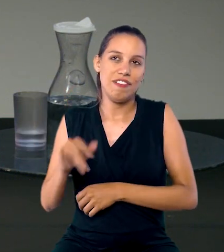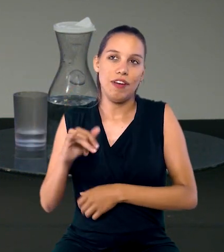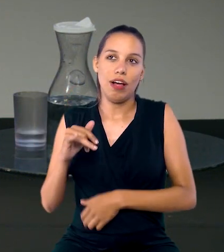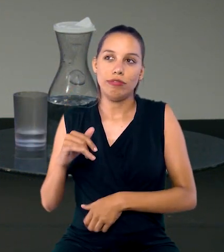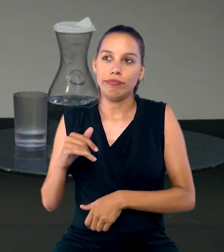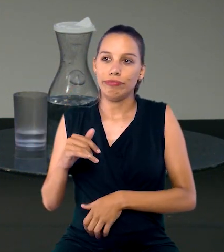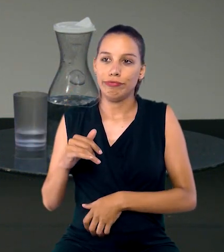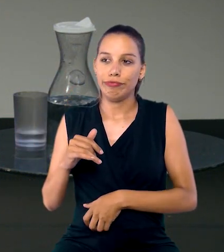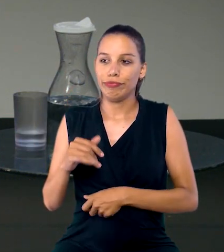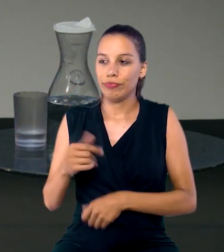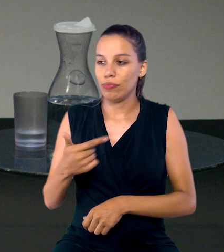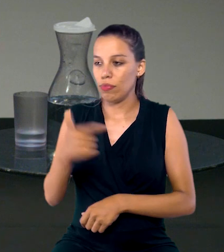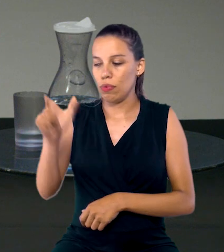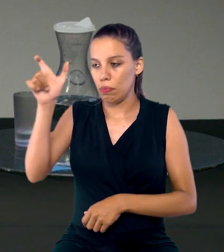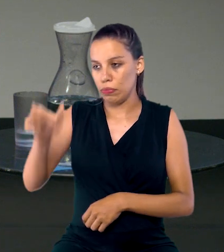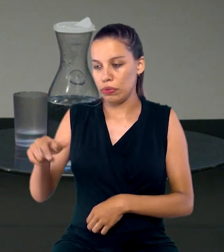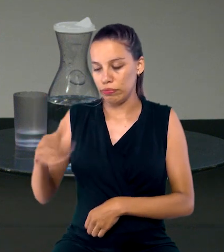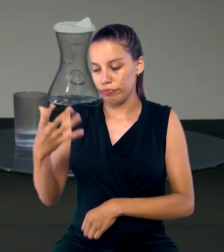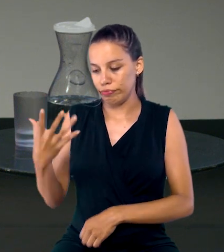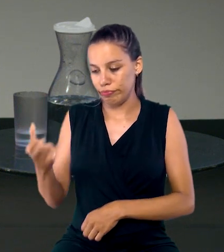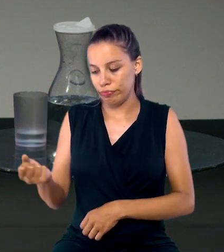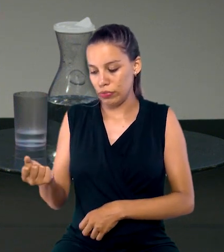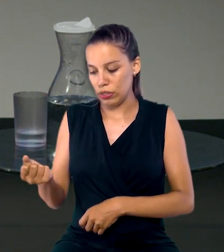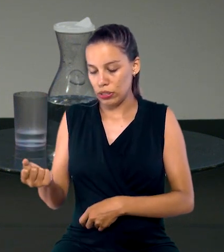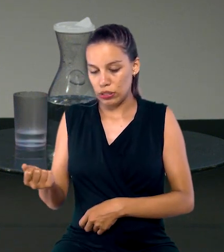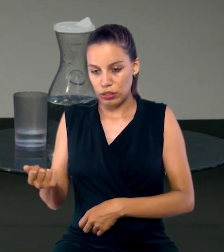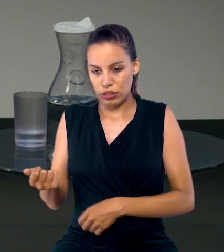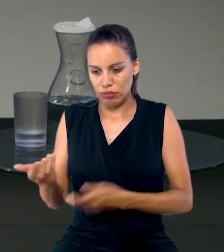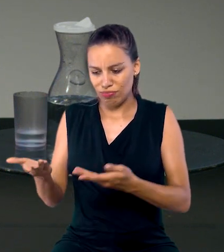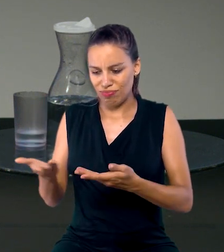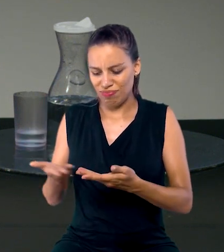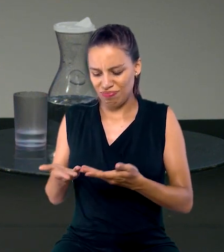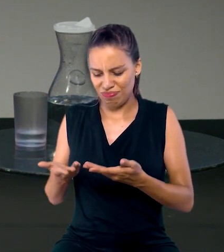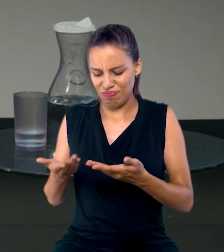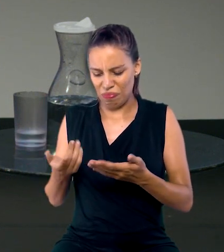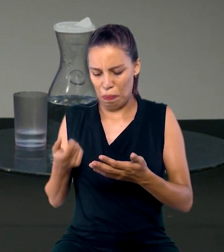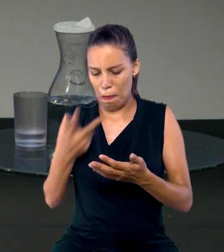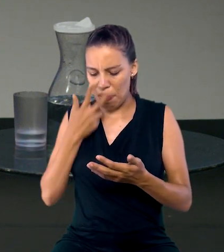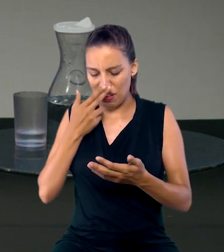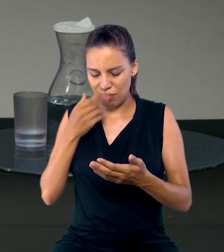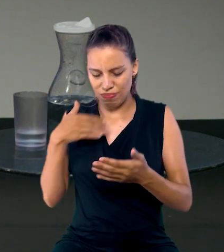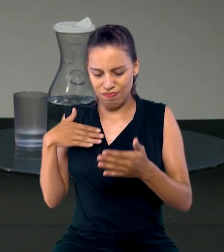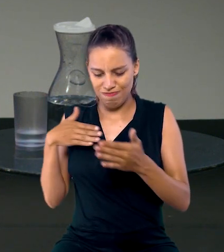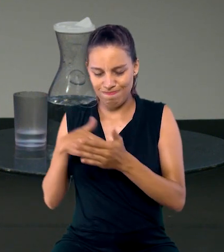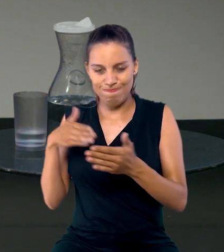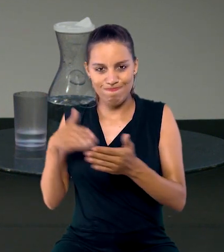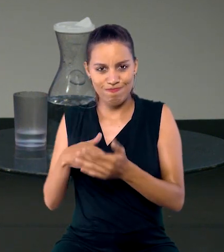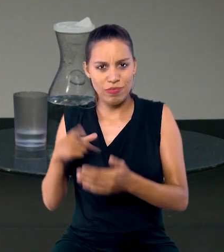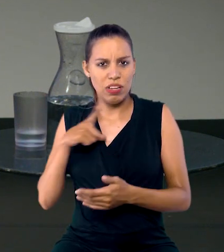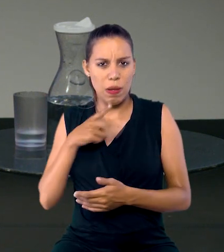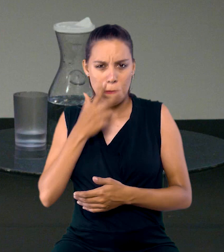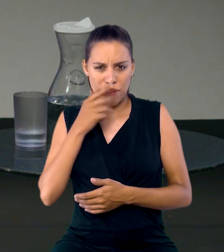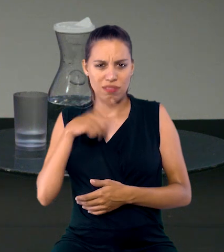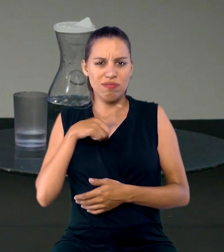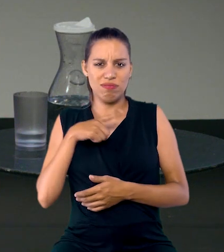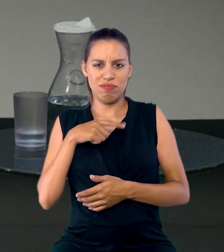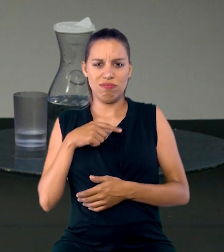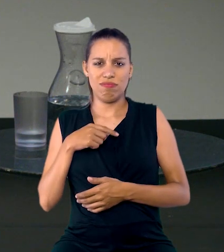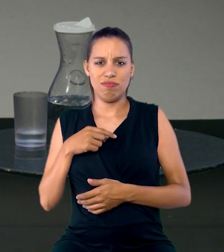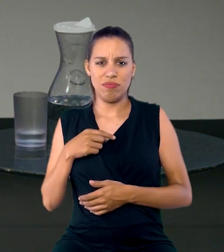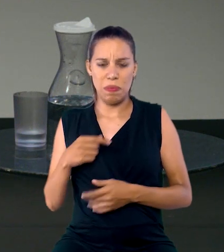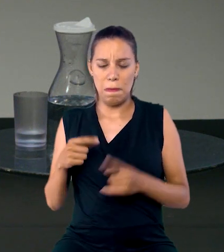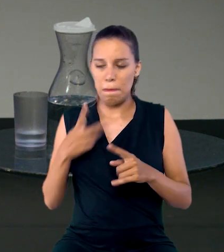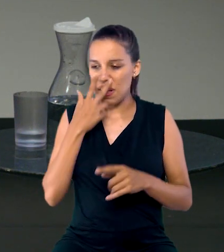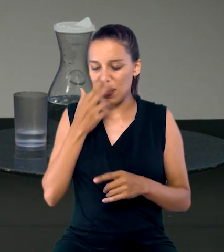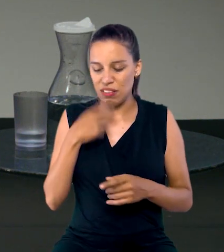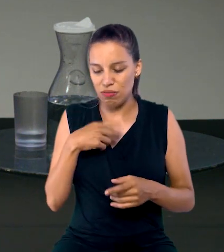vão em direção a um outro, mas elas se extraviam numa barreira, elas param, elas